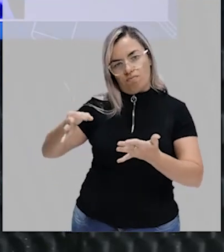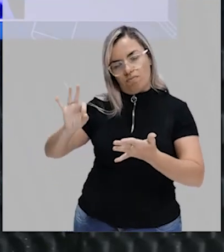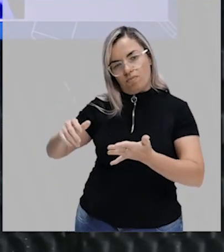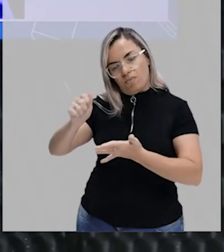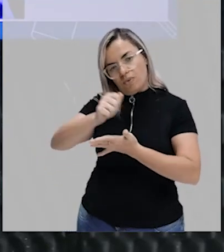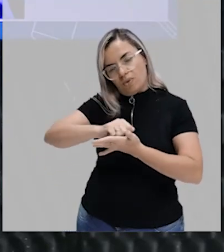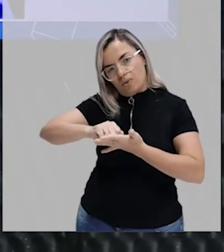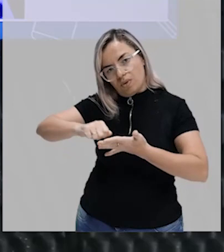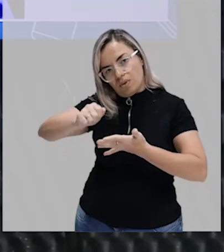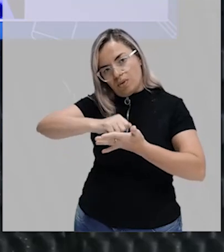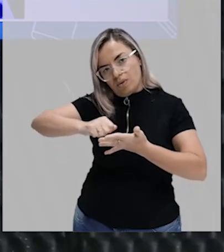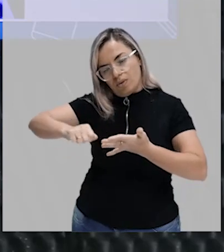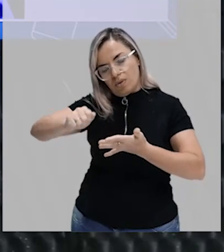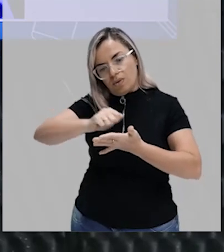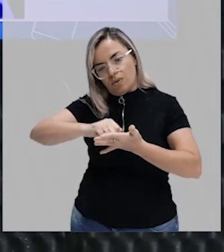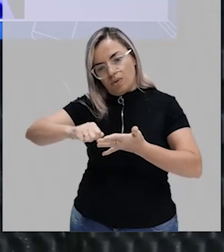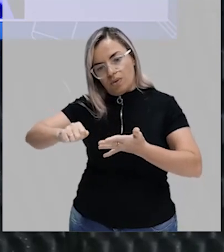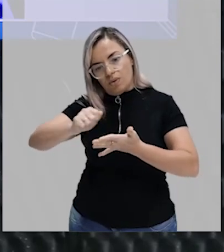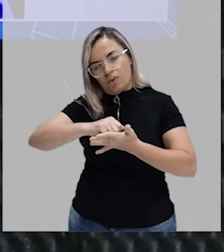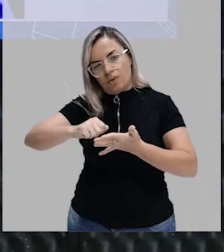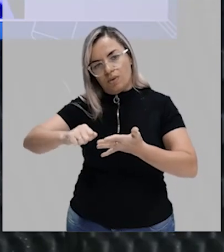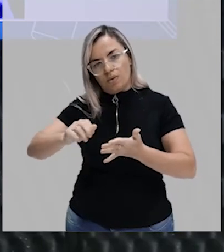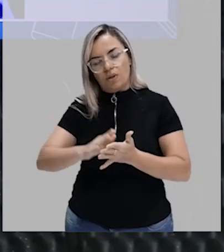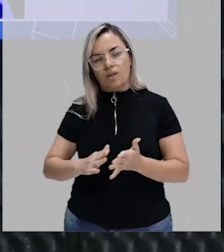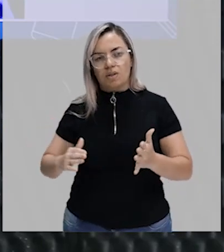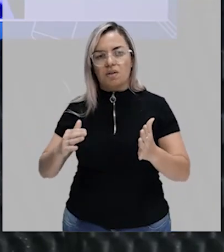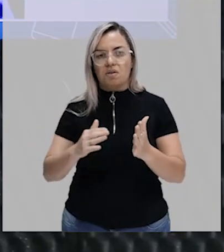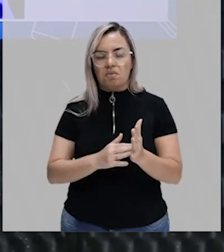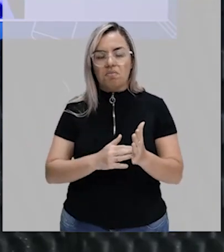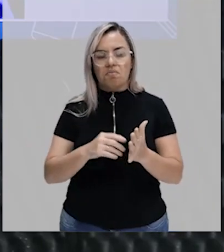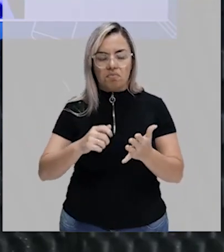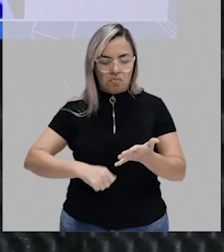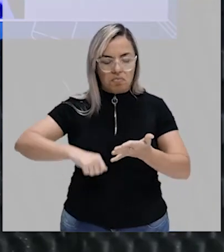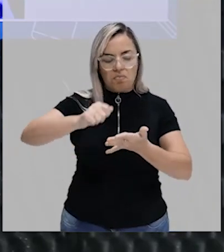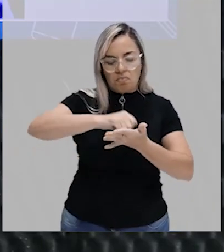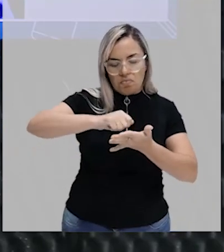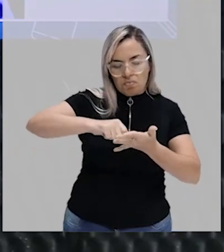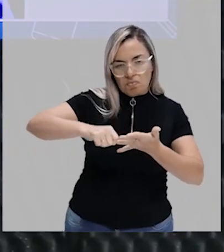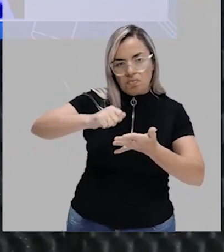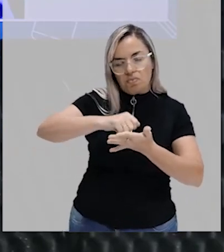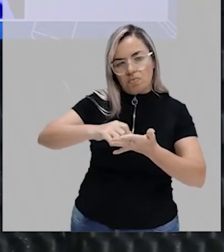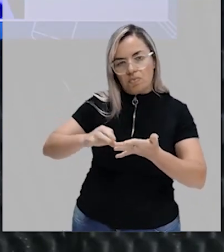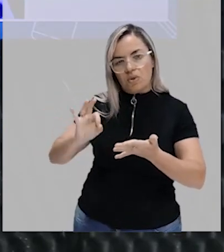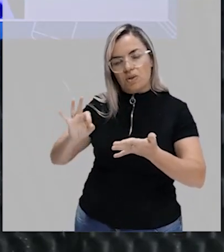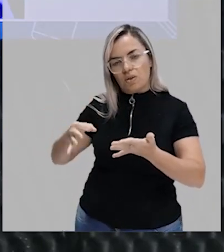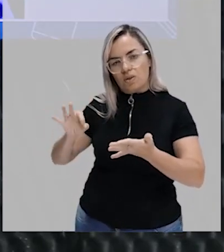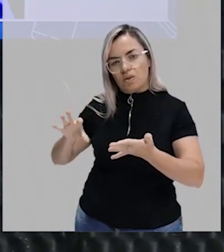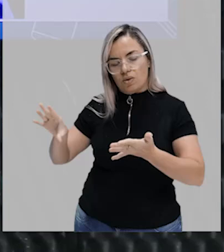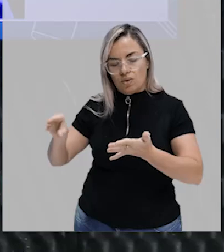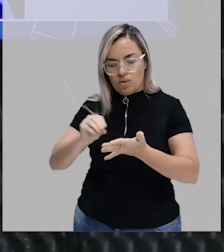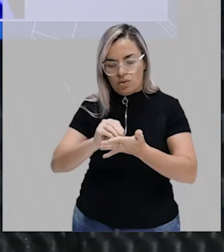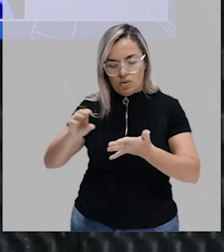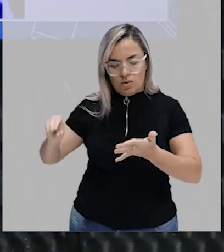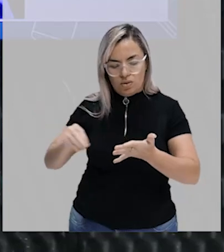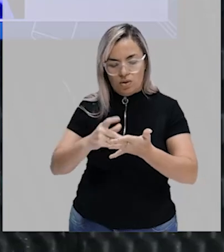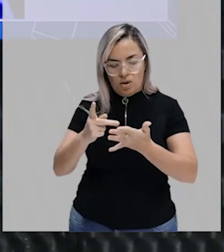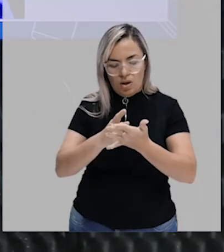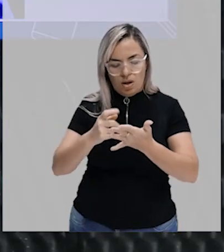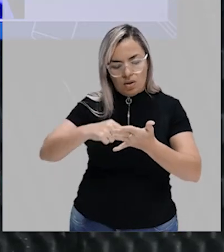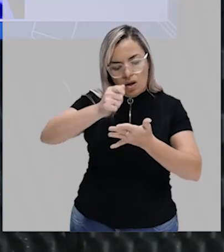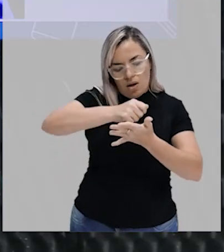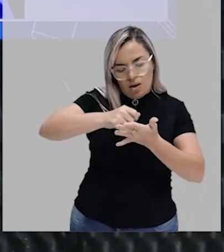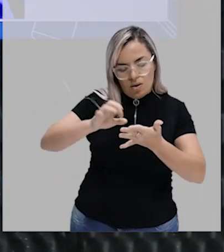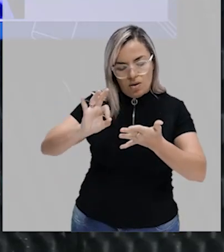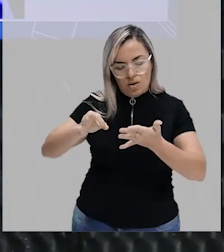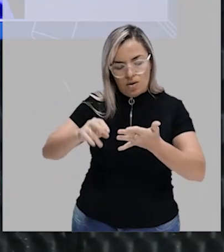Mas até mesmo com os seus consertos, né? Às vezes você quer corrigir alguma coisa que você copiou errado. Quando você chega em casa, você vai